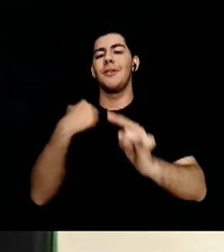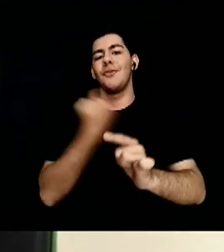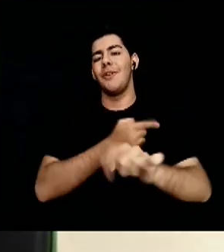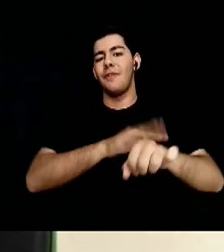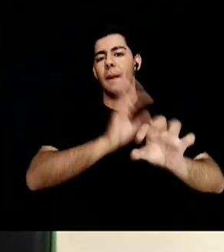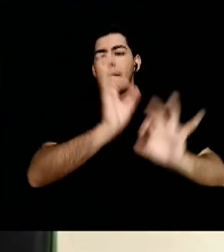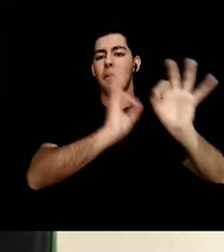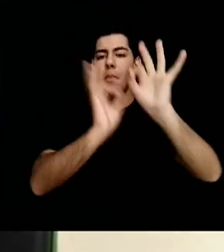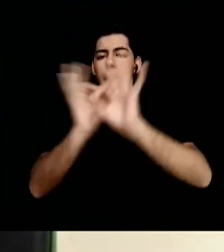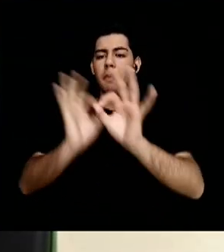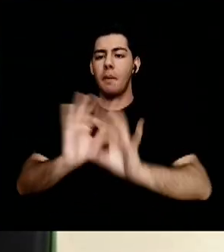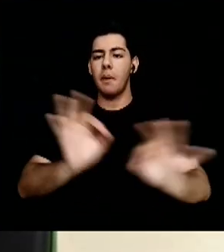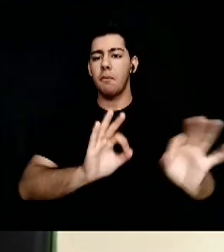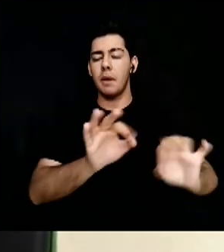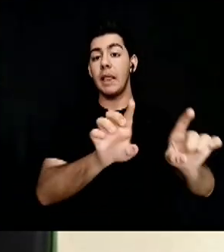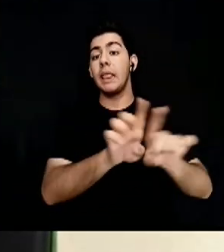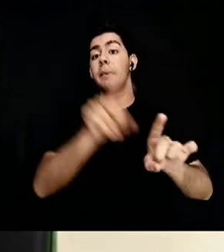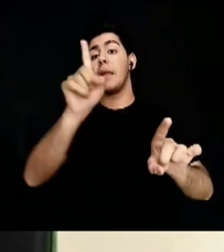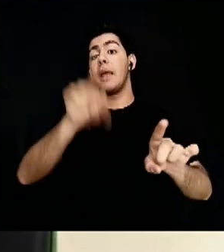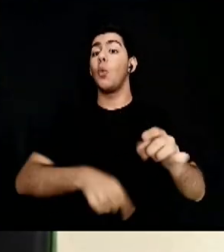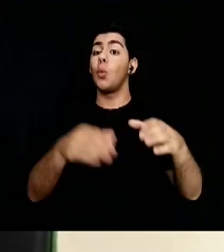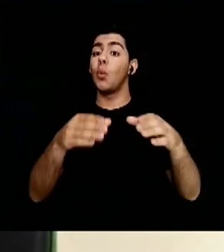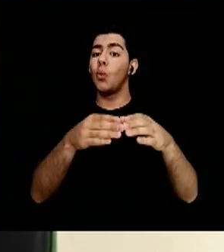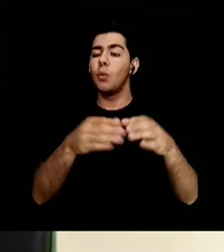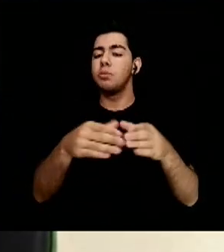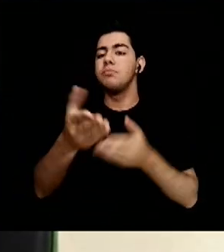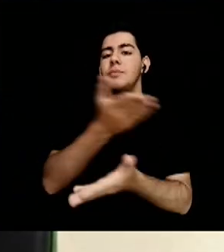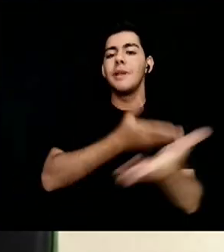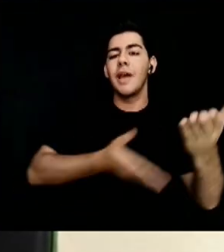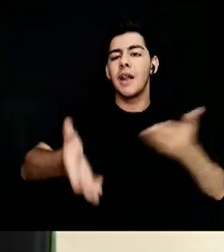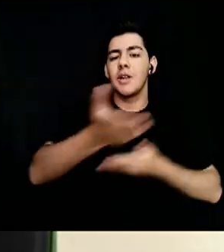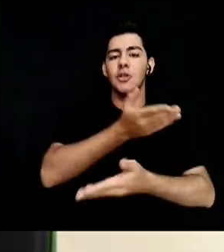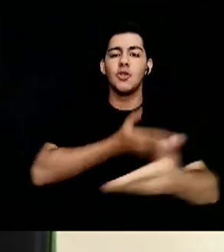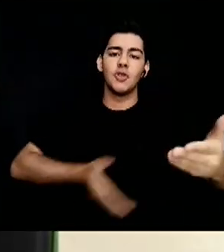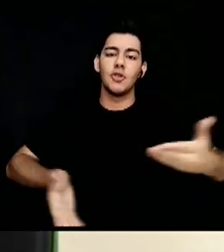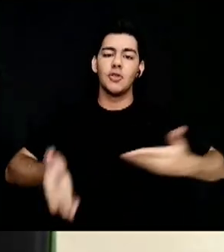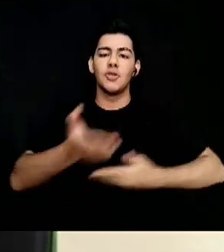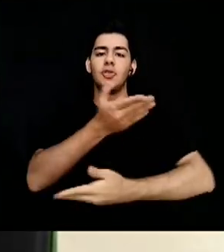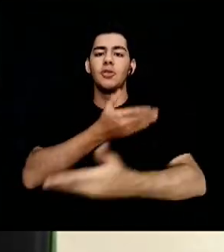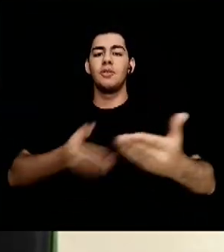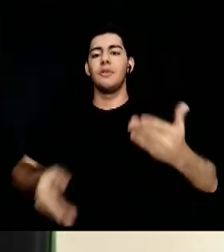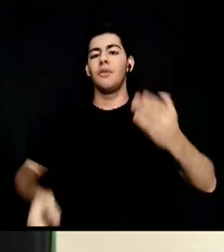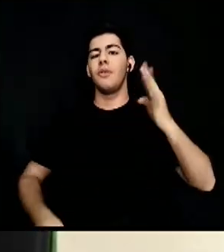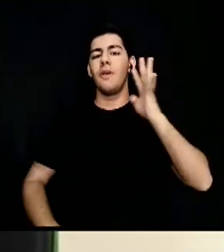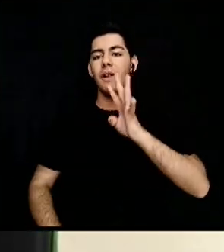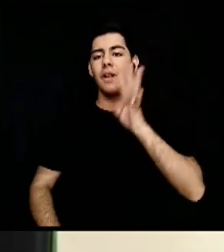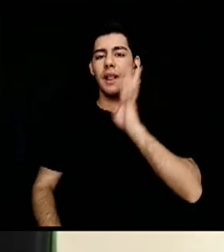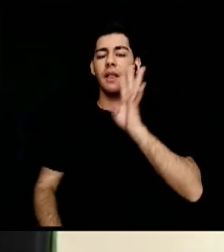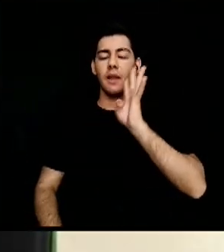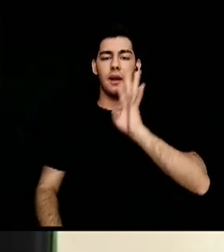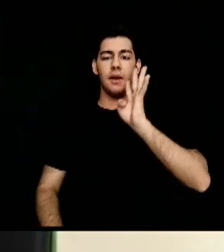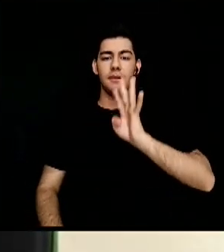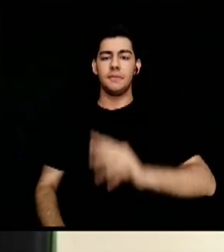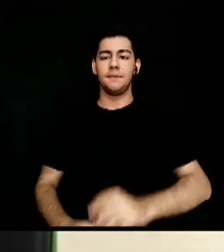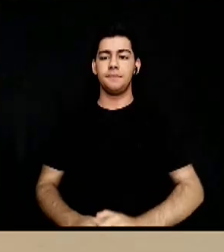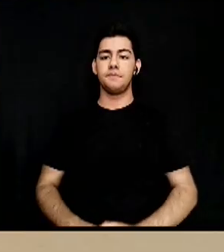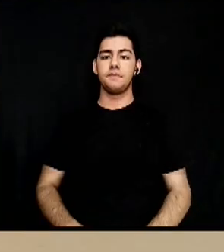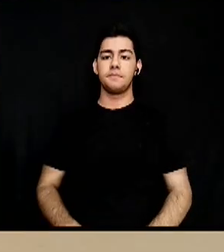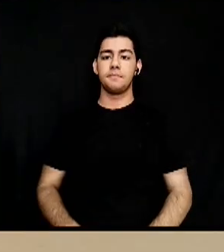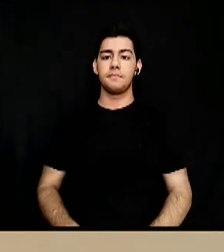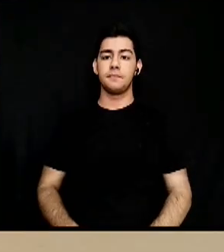do grupo, né? Então, interagem com outras pessoas, outras histórias, né?